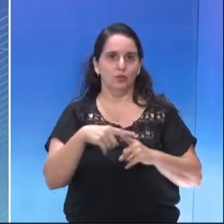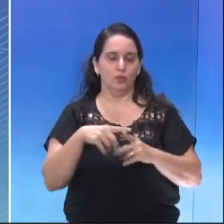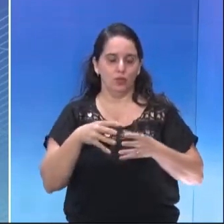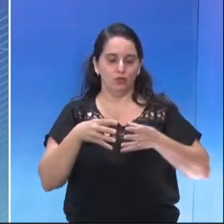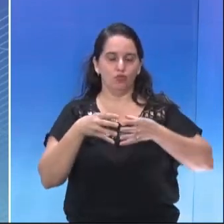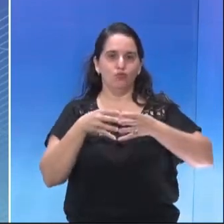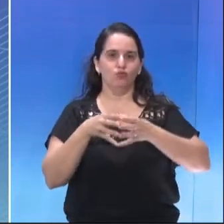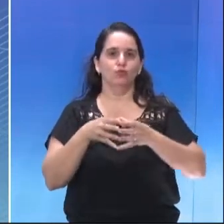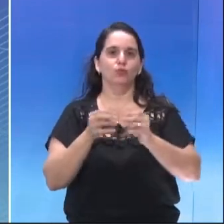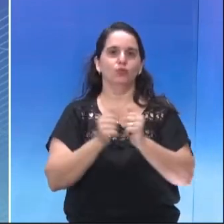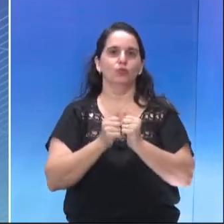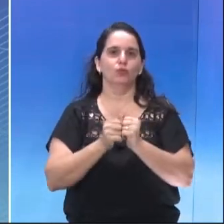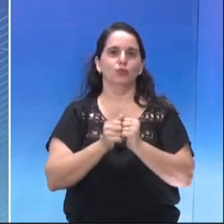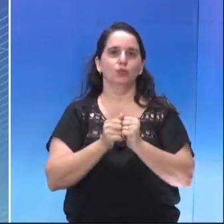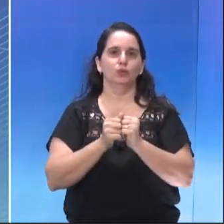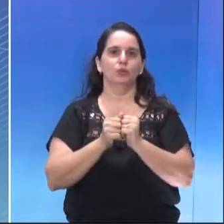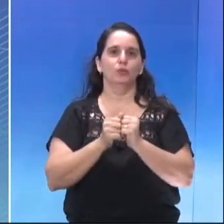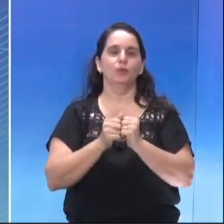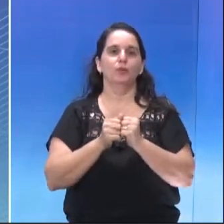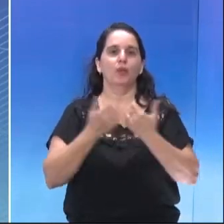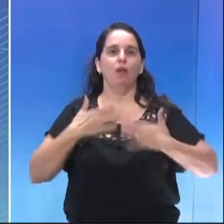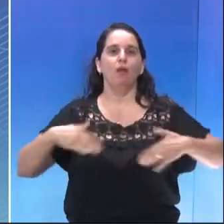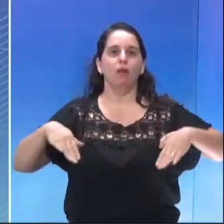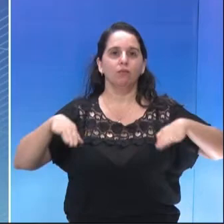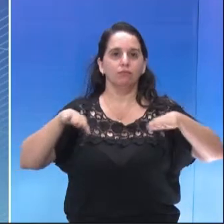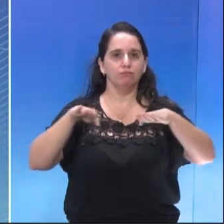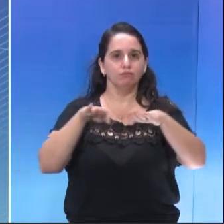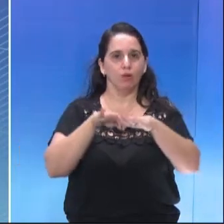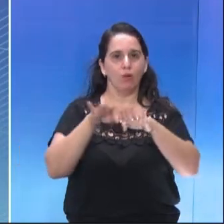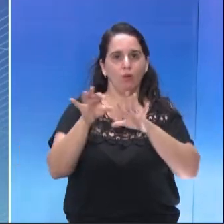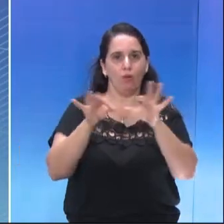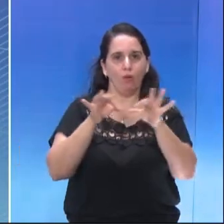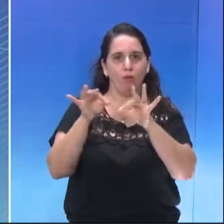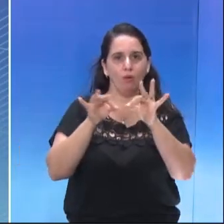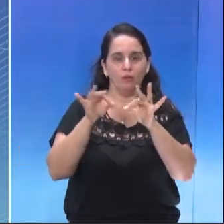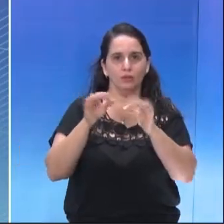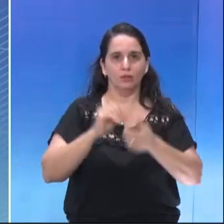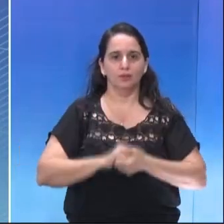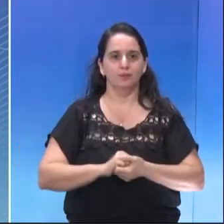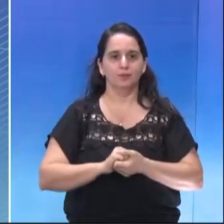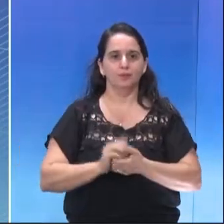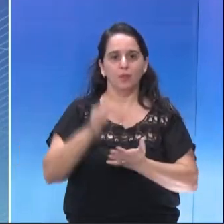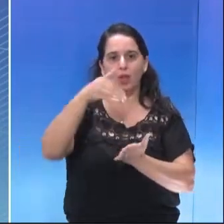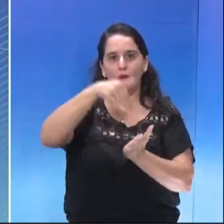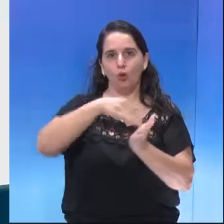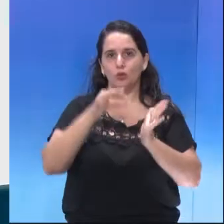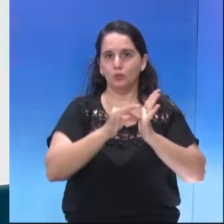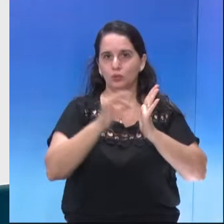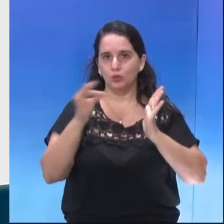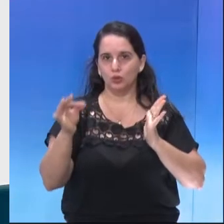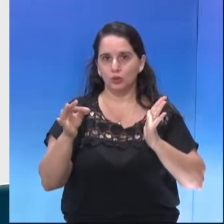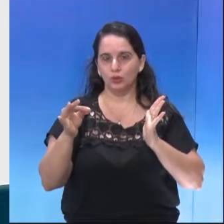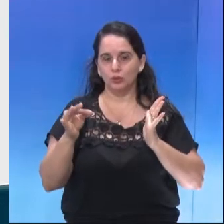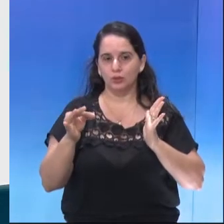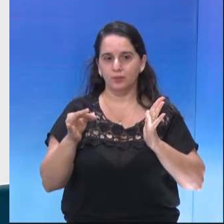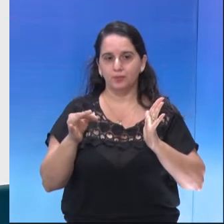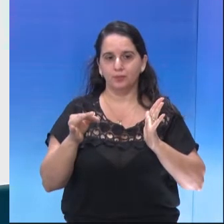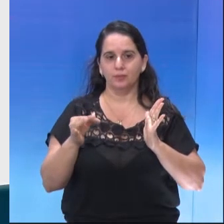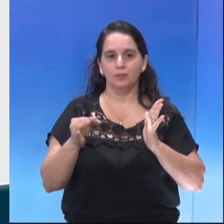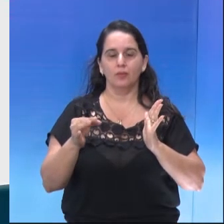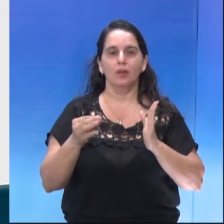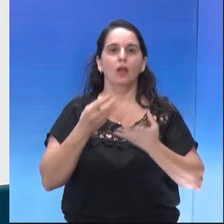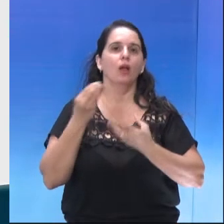sociedade harmônica, de forma organizada, ok? Última dica que eu quero deixar para você dessa primeira tela na